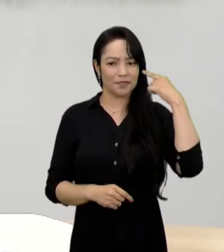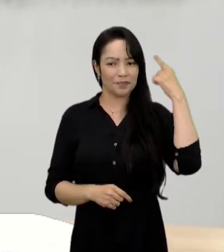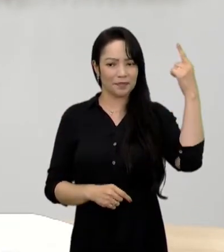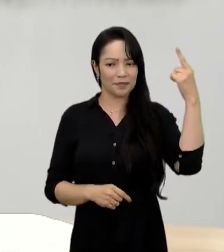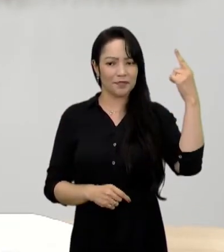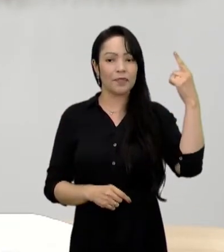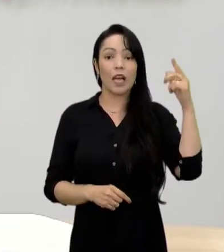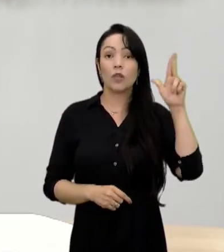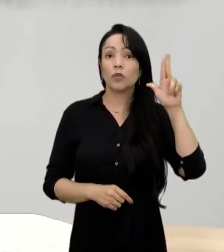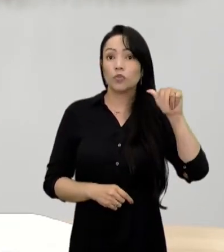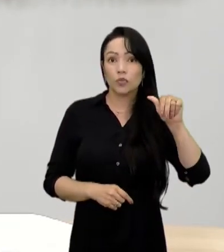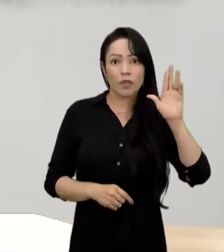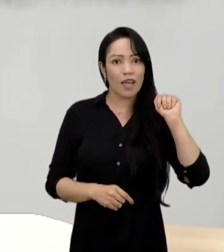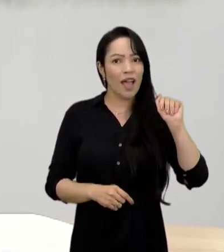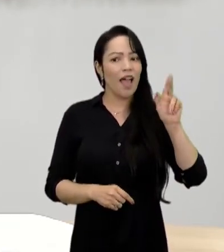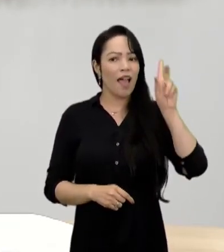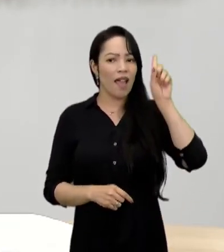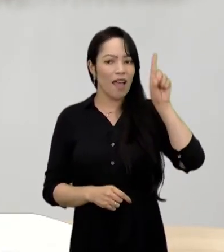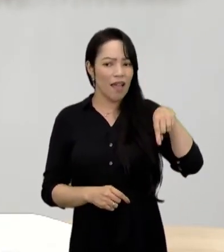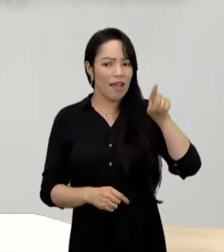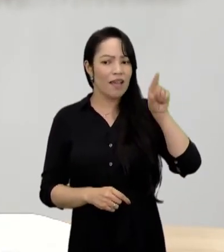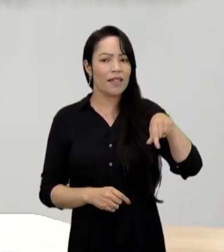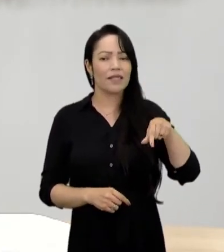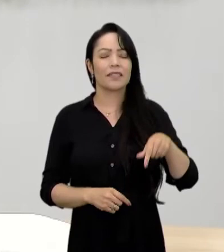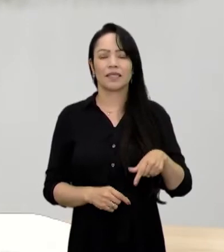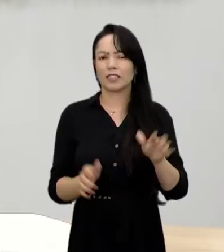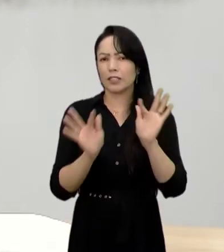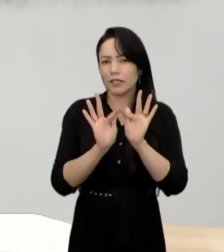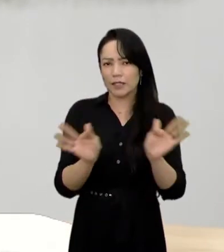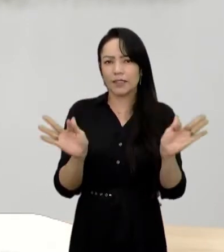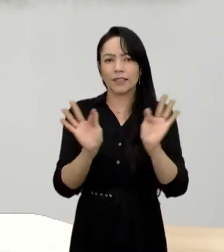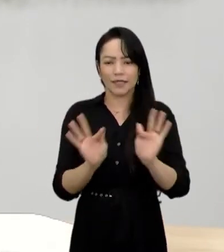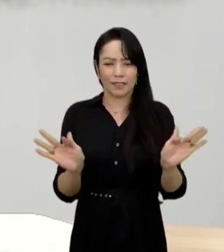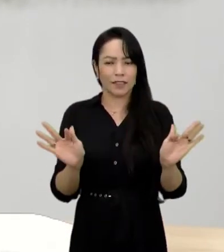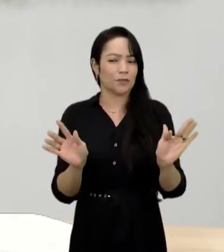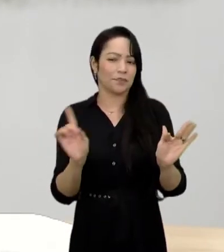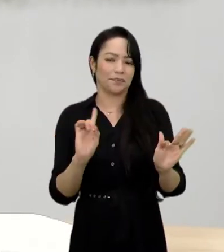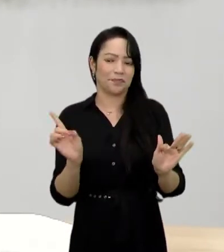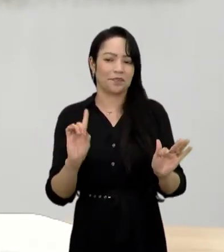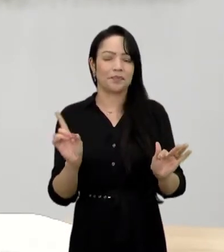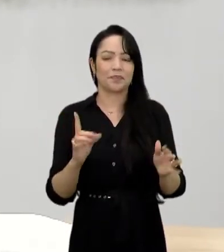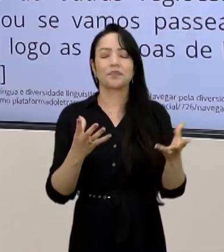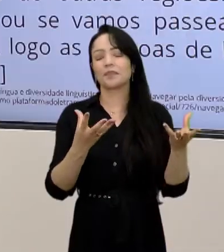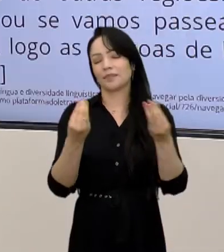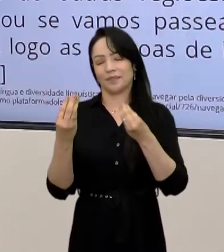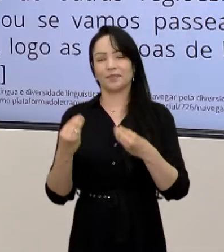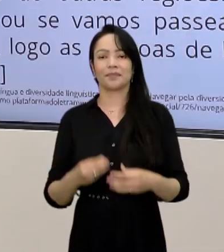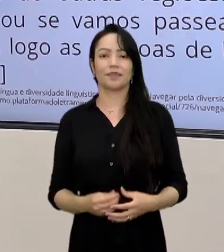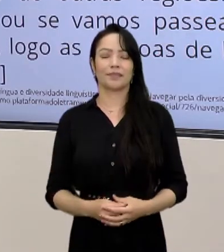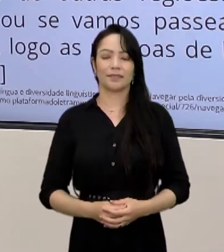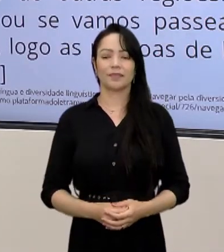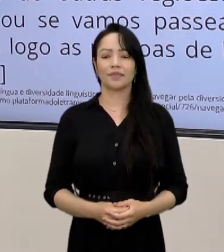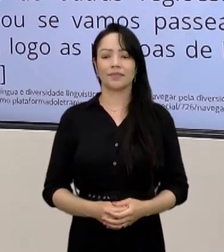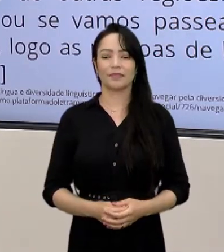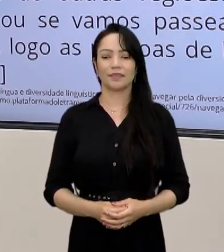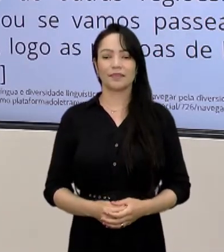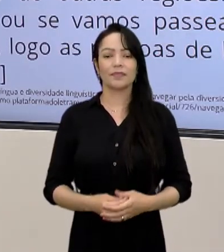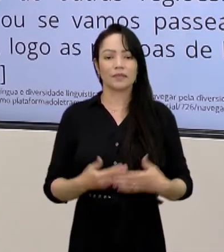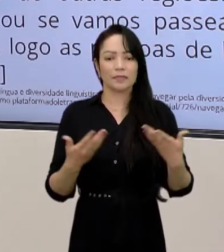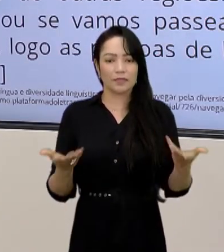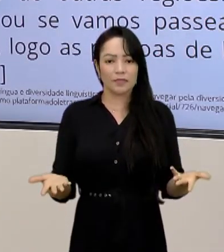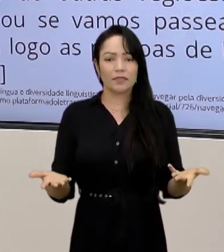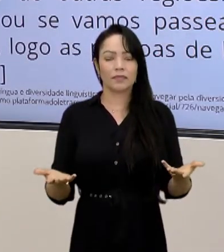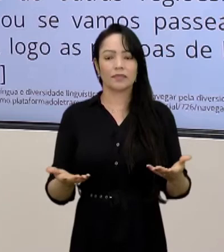que nunca é algo simples, né? Muita coisa envolvida, né? Tanto é que se a gente